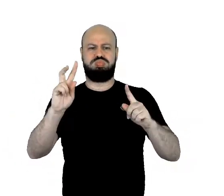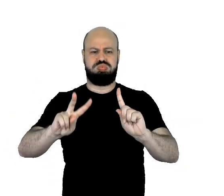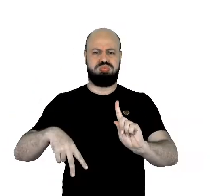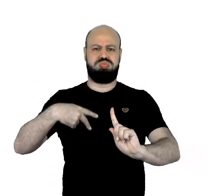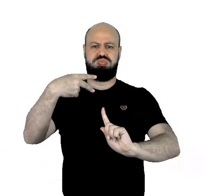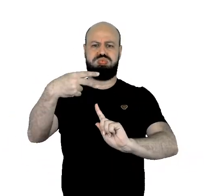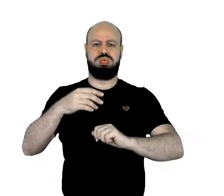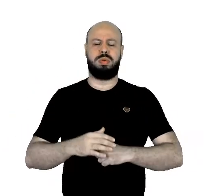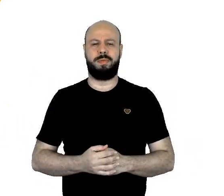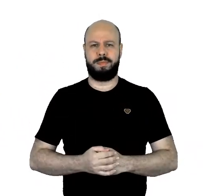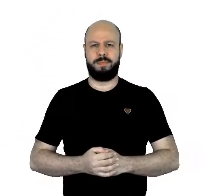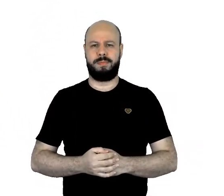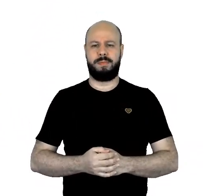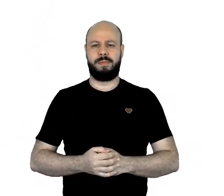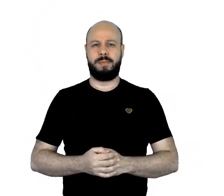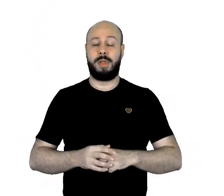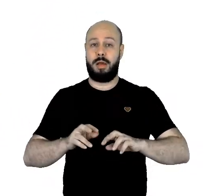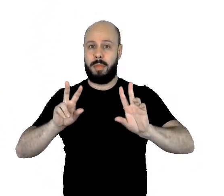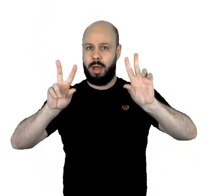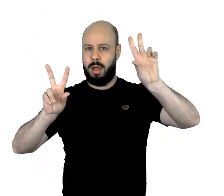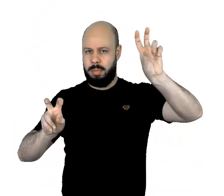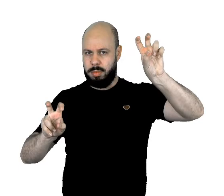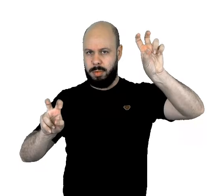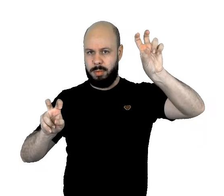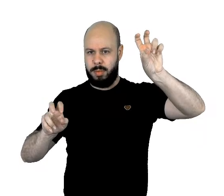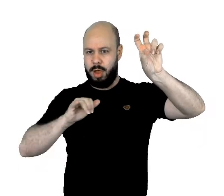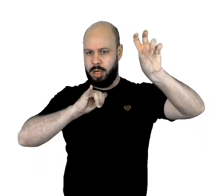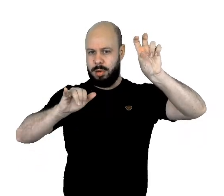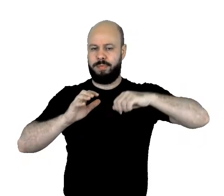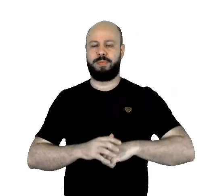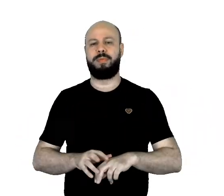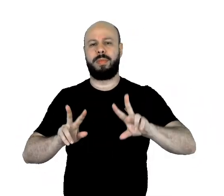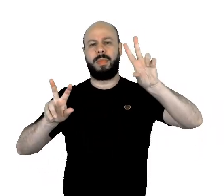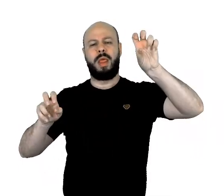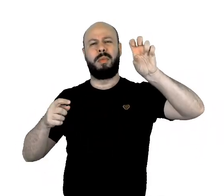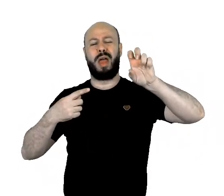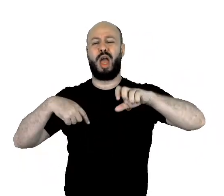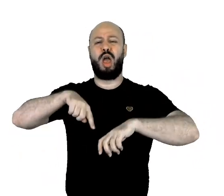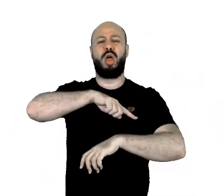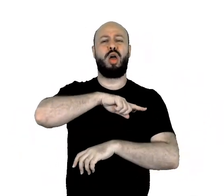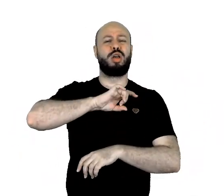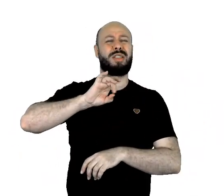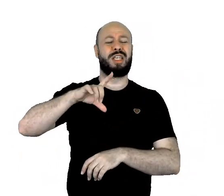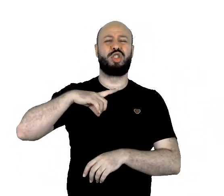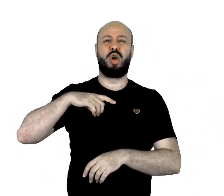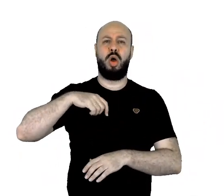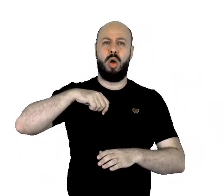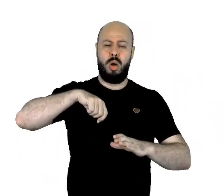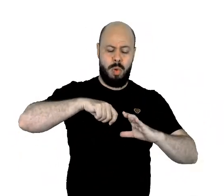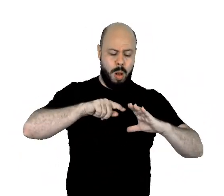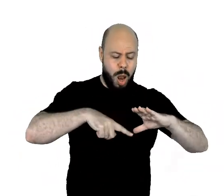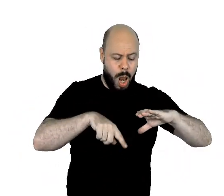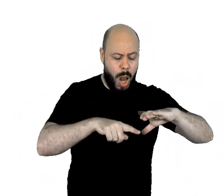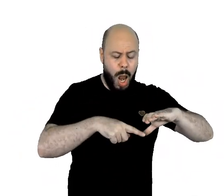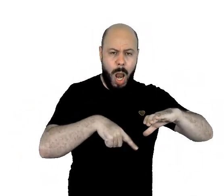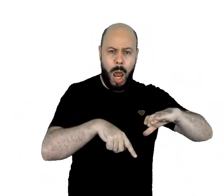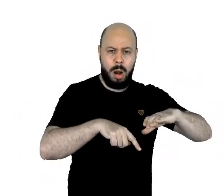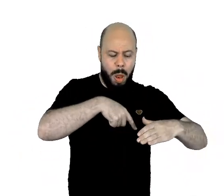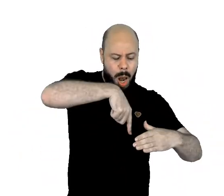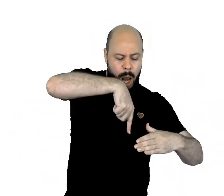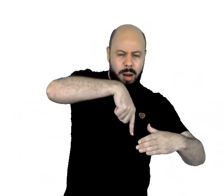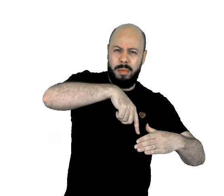155,61. Abre aspas, vamos ler o que ele falou. A gente só tem um tanquinho, não